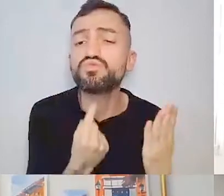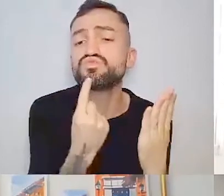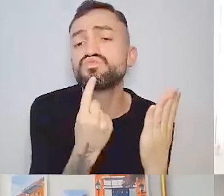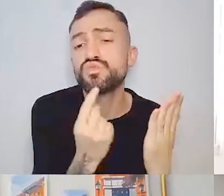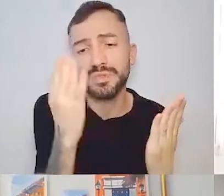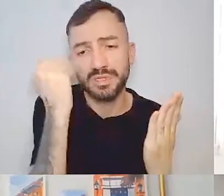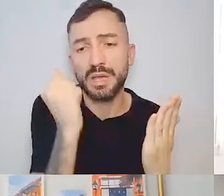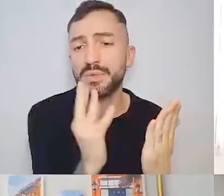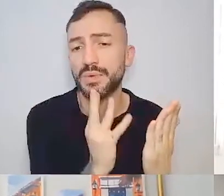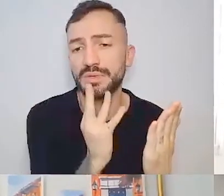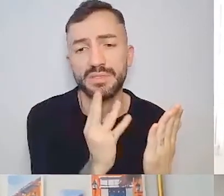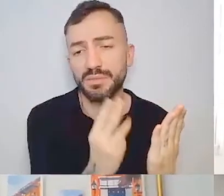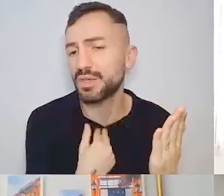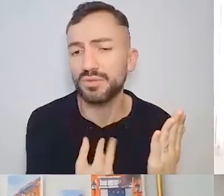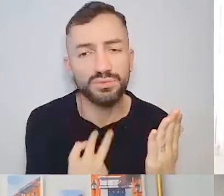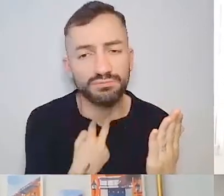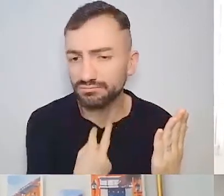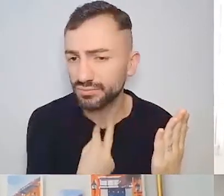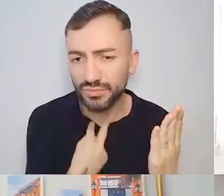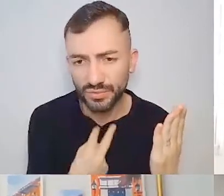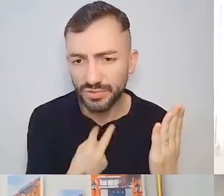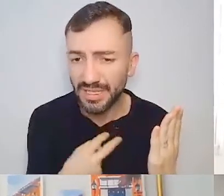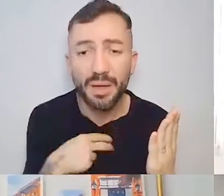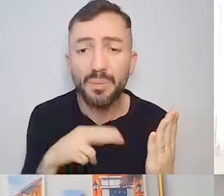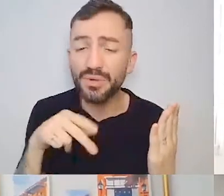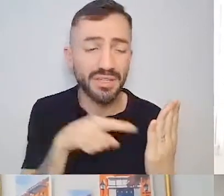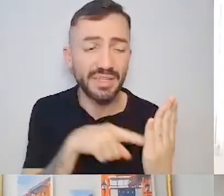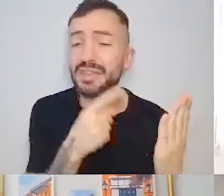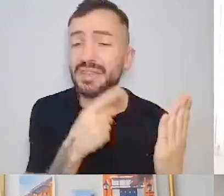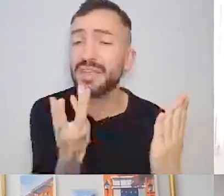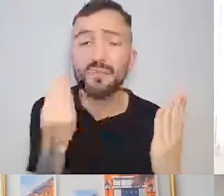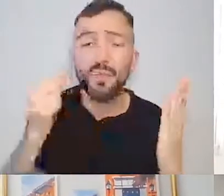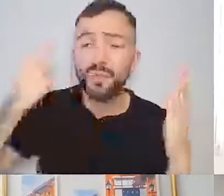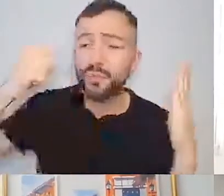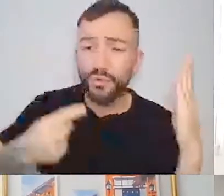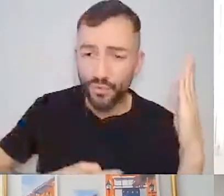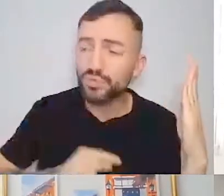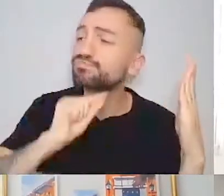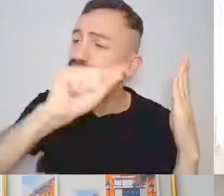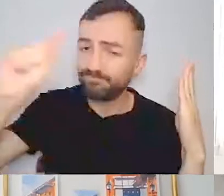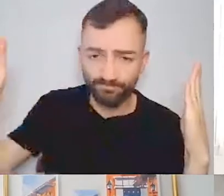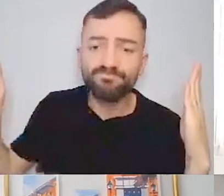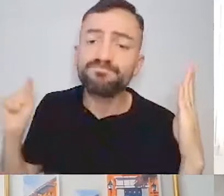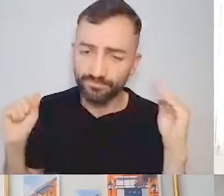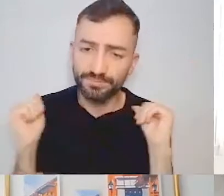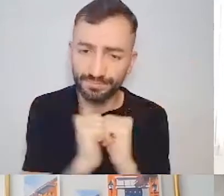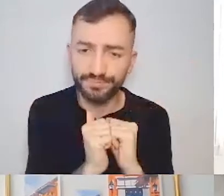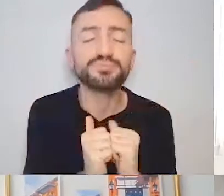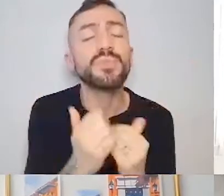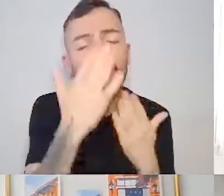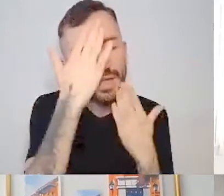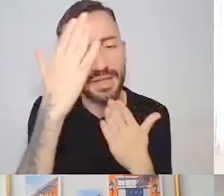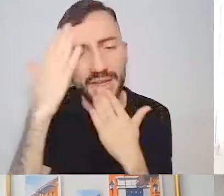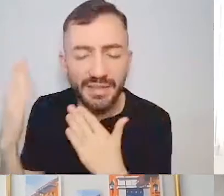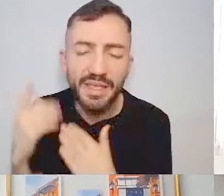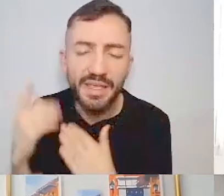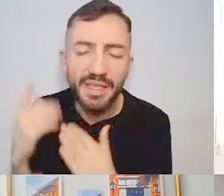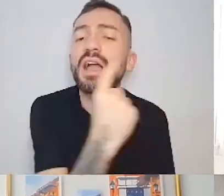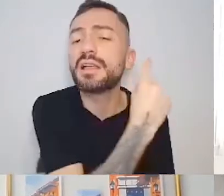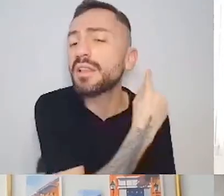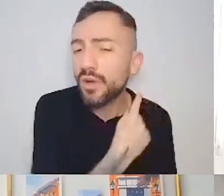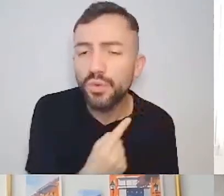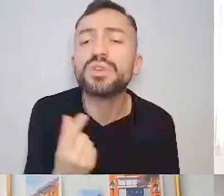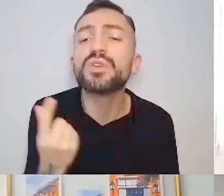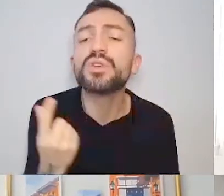instituição não consegue dar conta de tamanha complexidade. Então, agradecemos muito a cada um que compôs em